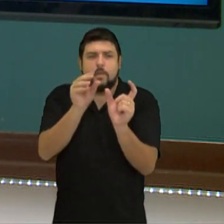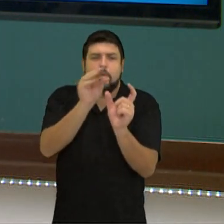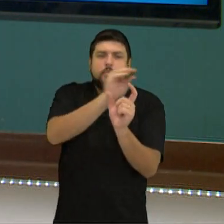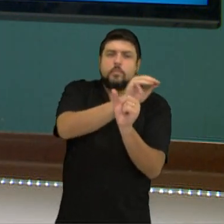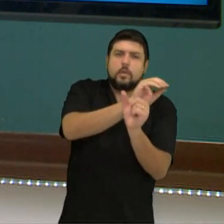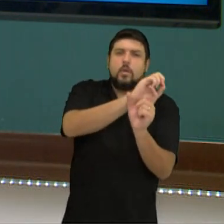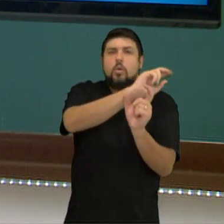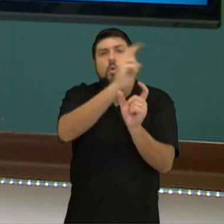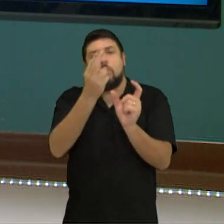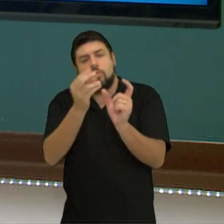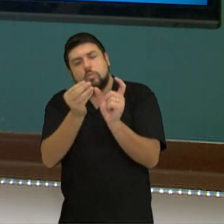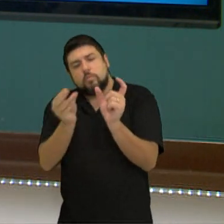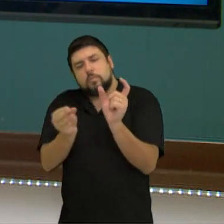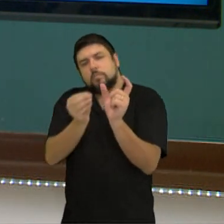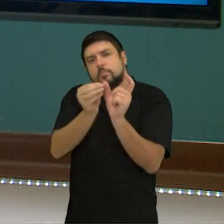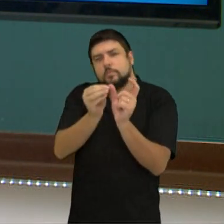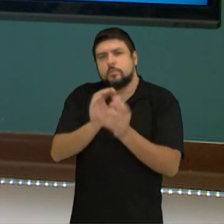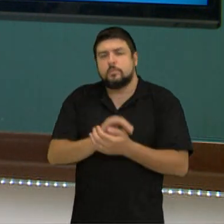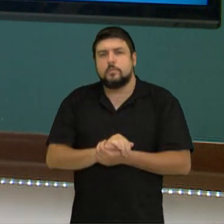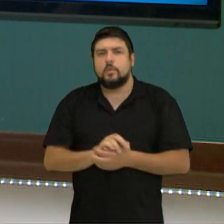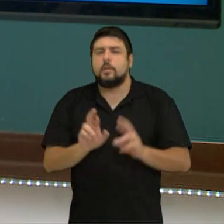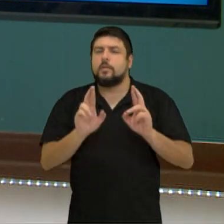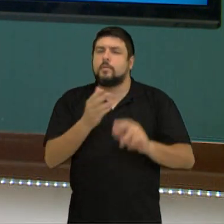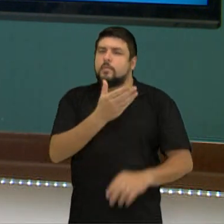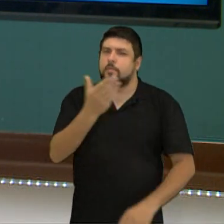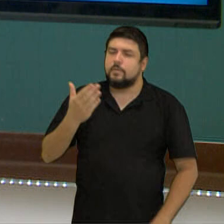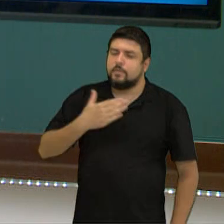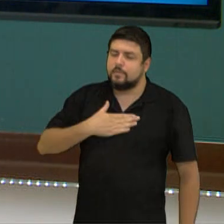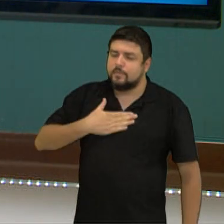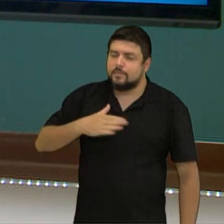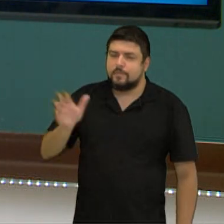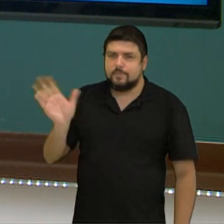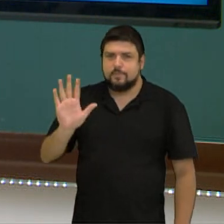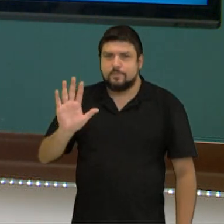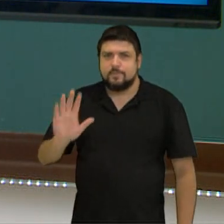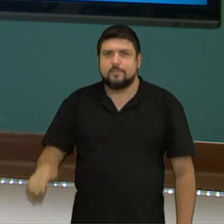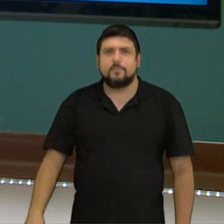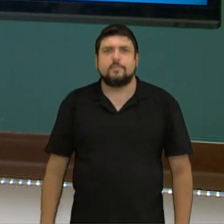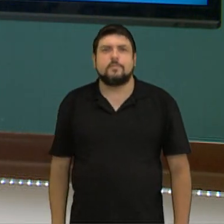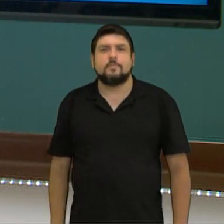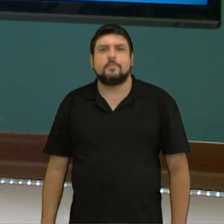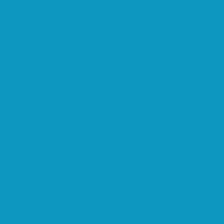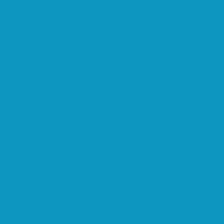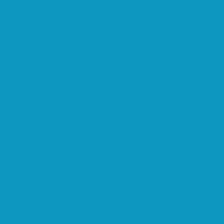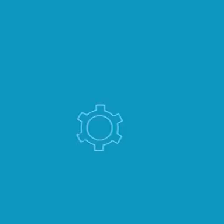antes e depois das palavras. Espero que vocês tenham gostado, pessoal. Até logo!